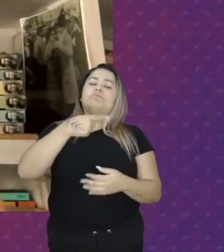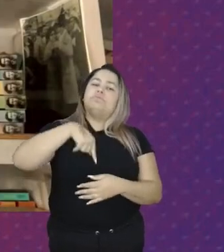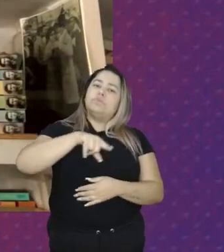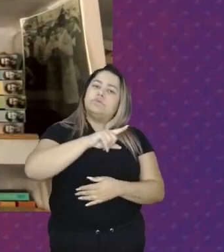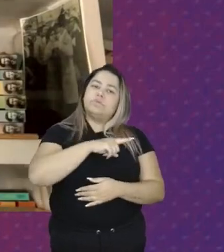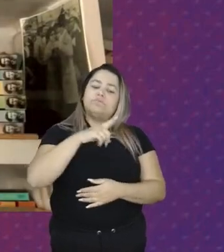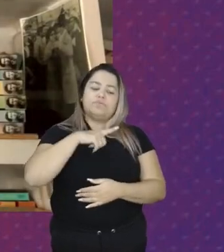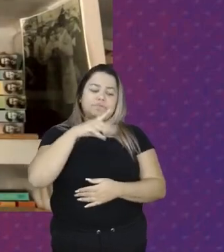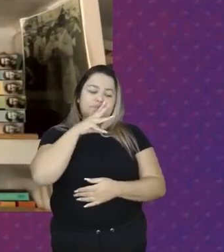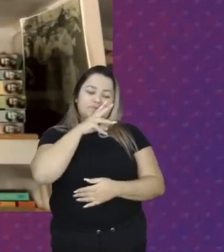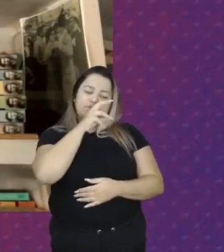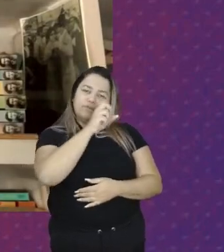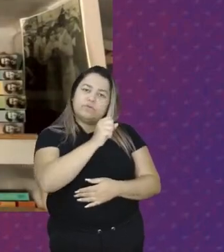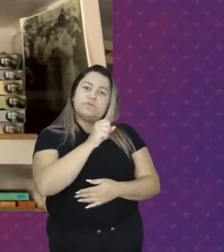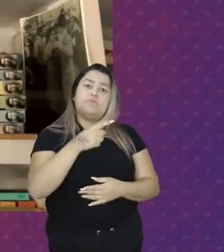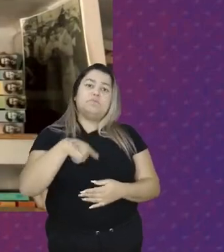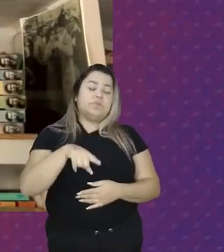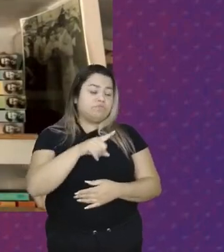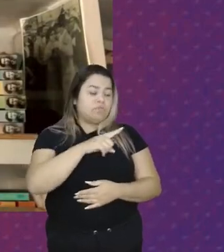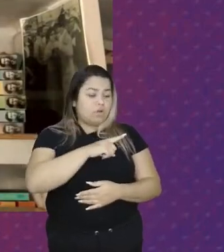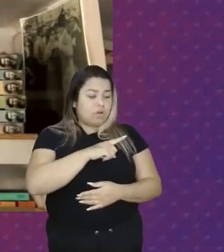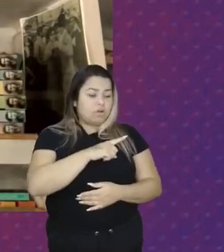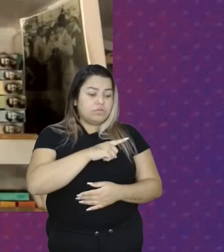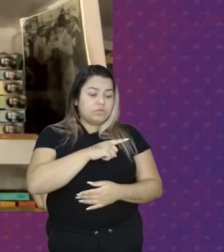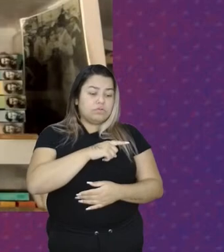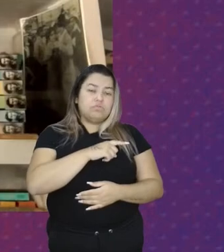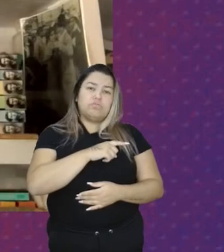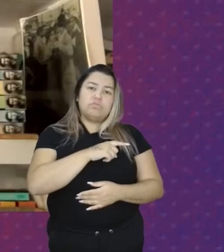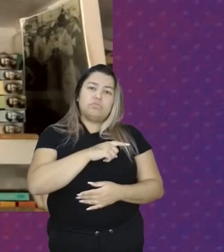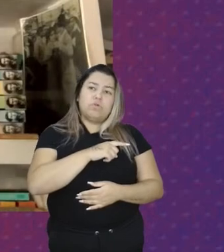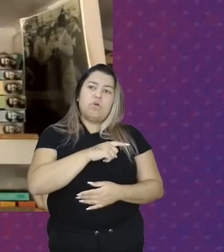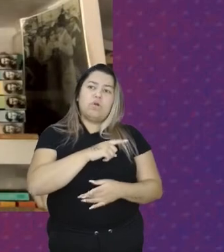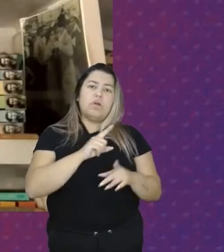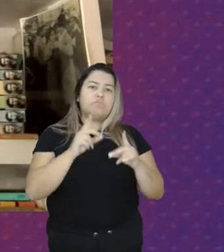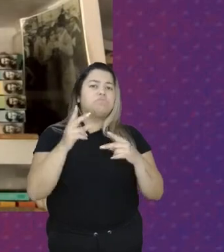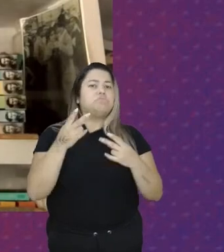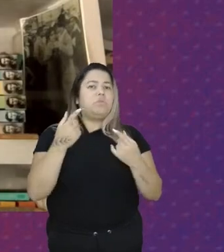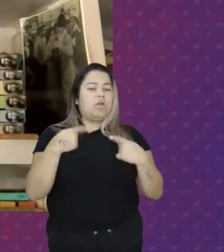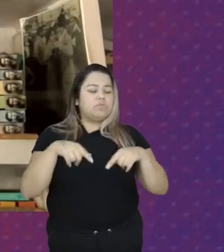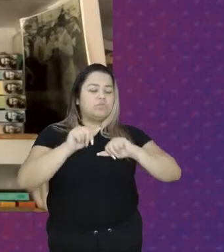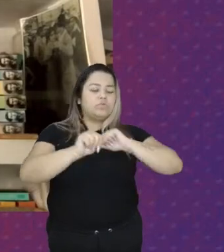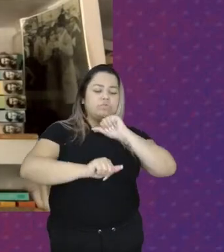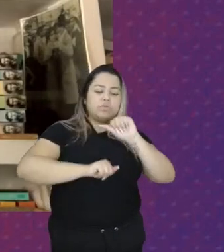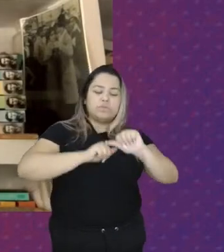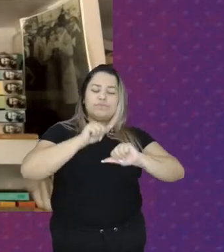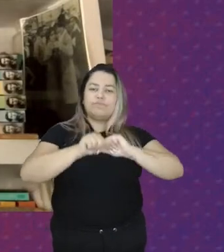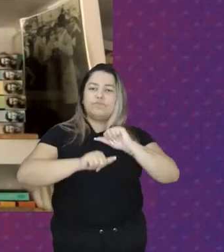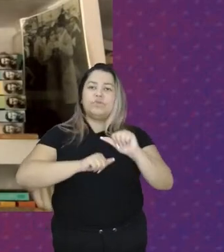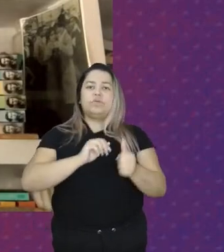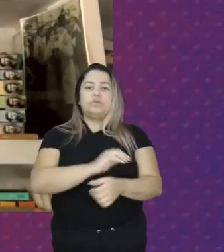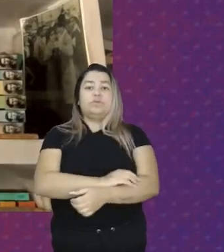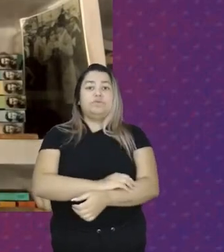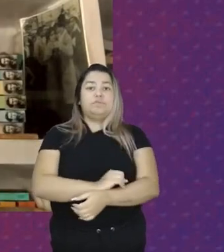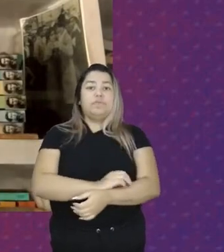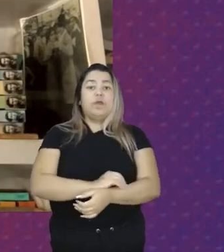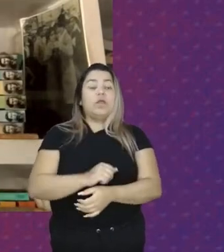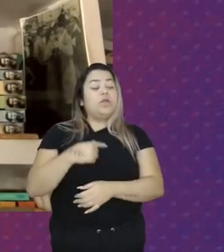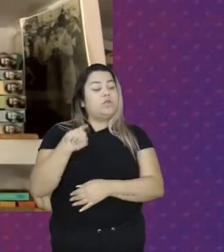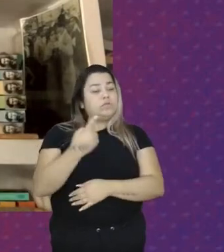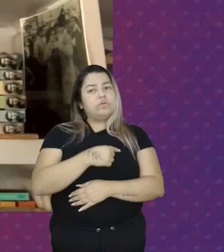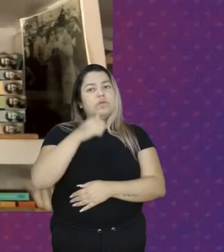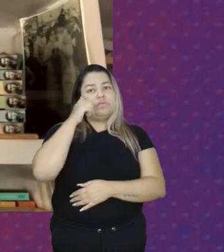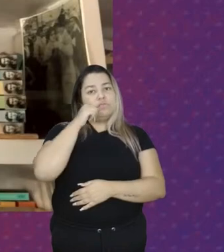tenhamos força para nos colocarmos como sujeitos da transformação dessa mudança. E nós,